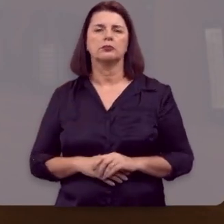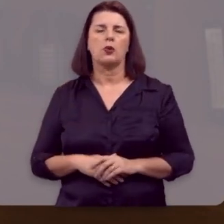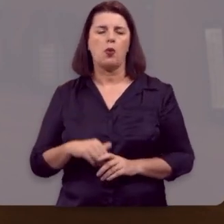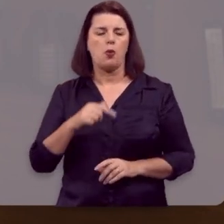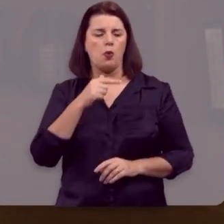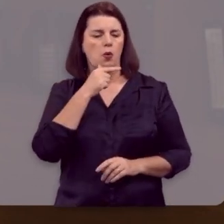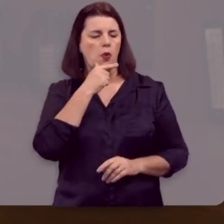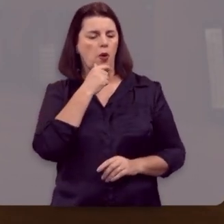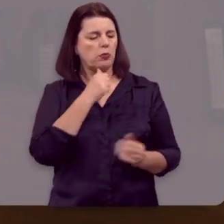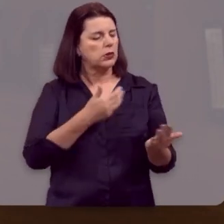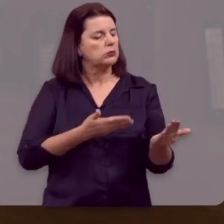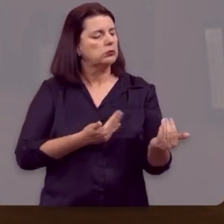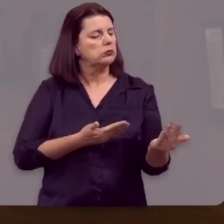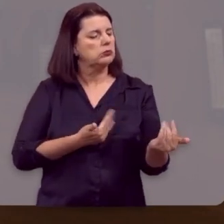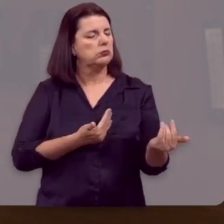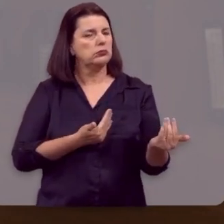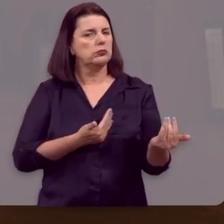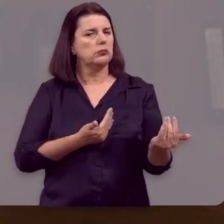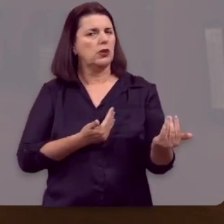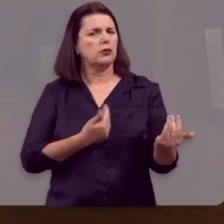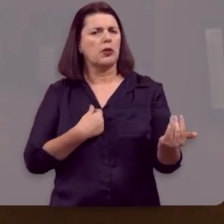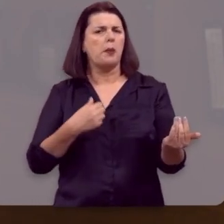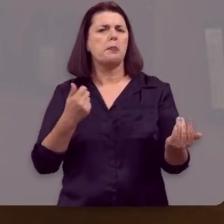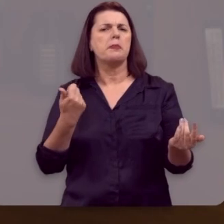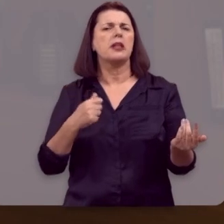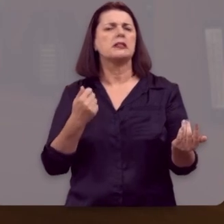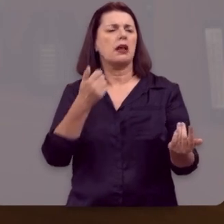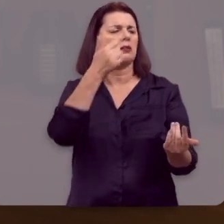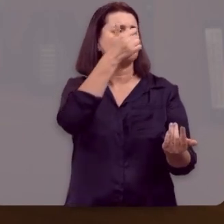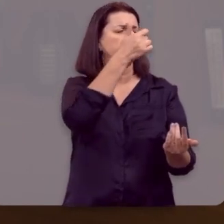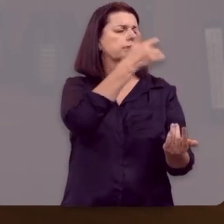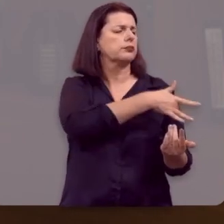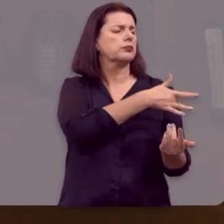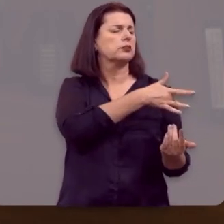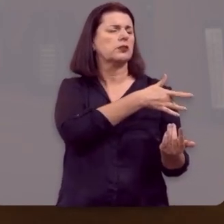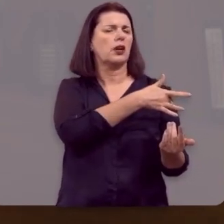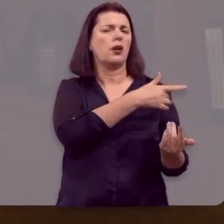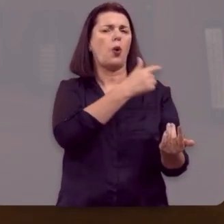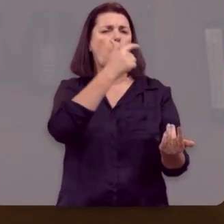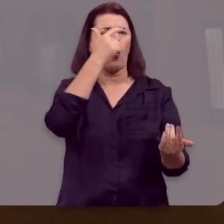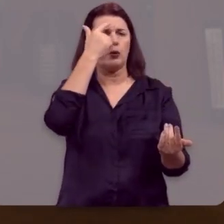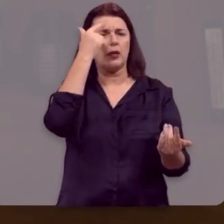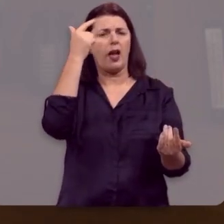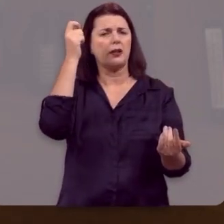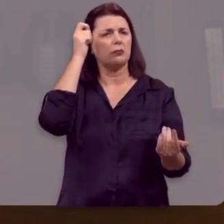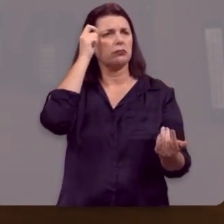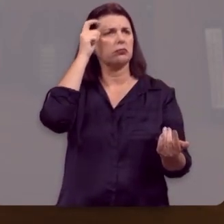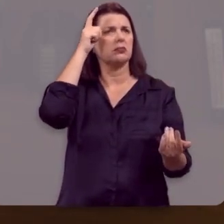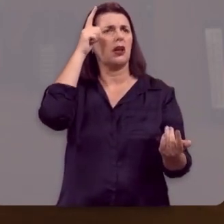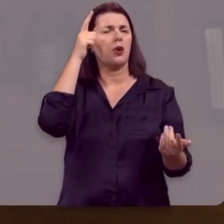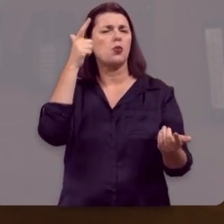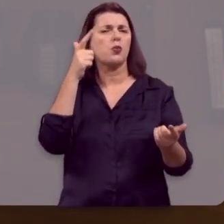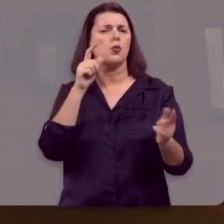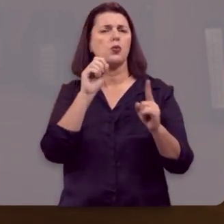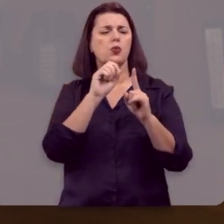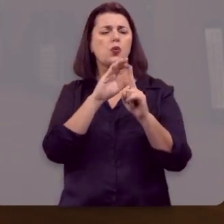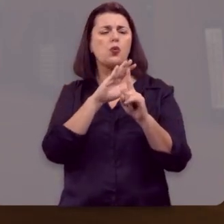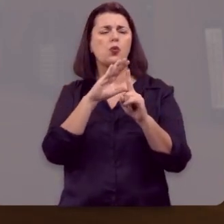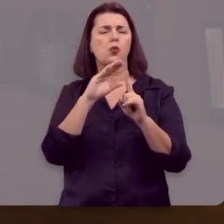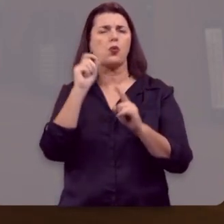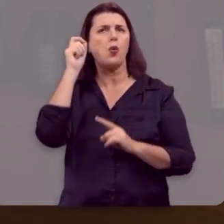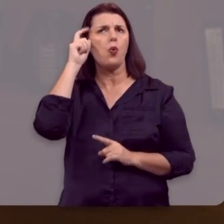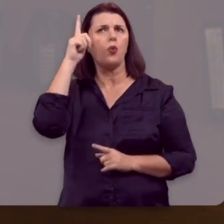Como um jovem universitário não precisa abandonar o seu cérebro para defender em sala de aula, numa cultura ateísta